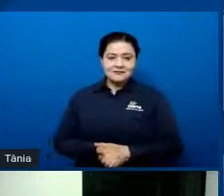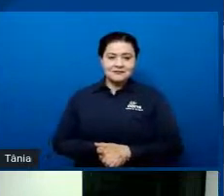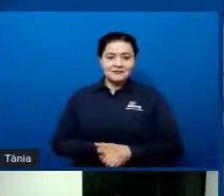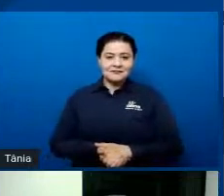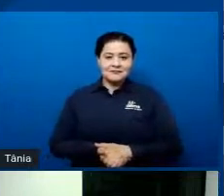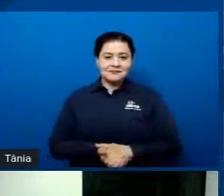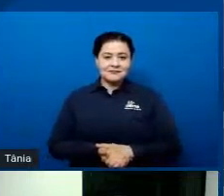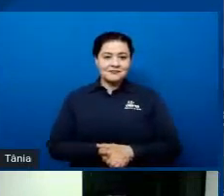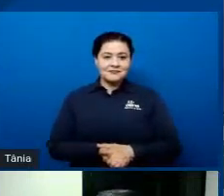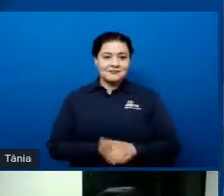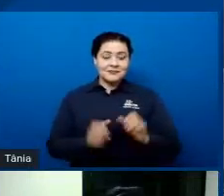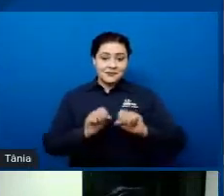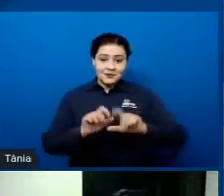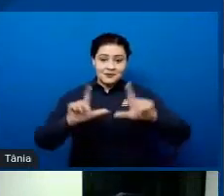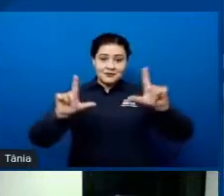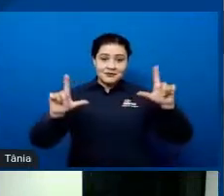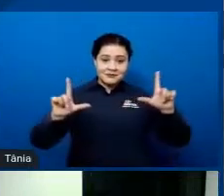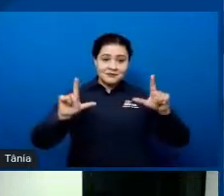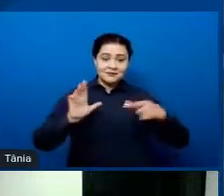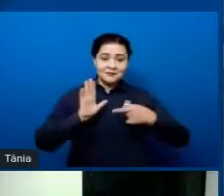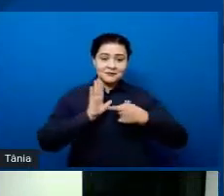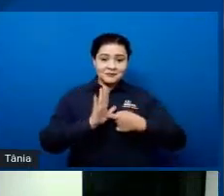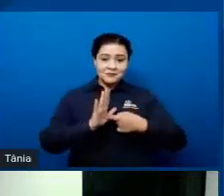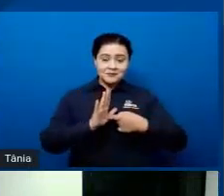O telão está transmitindo a tela do celular.